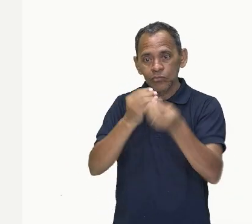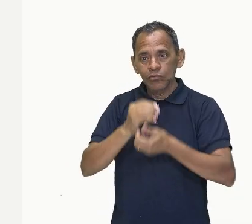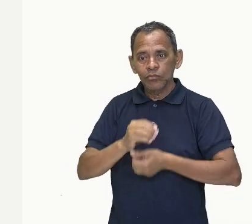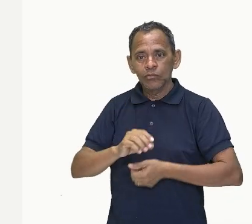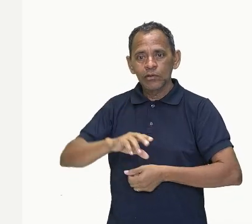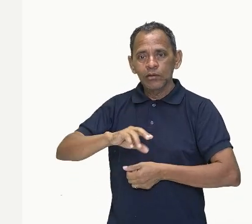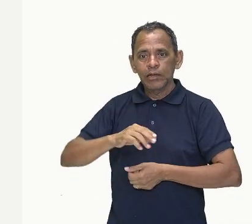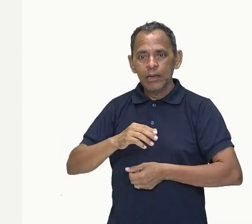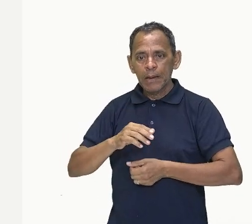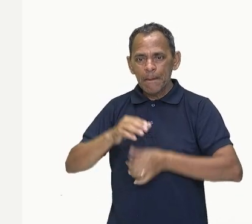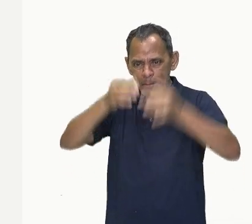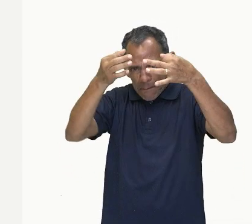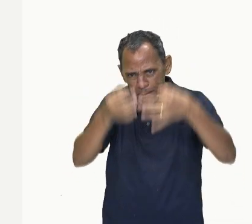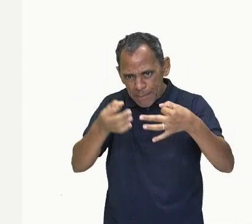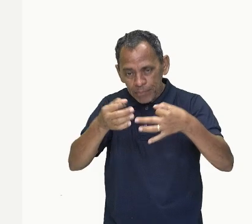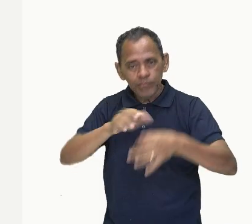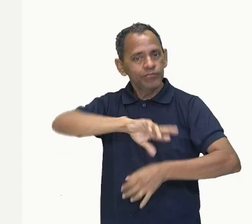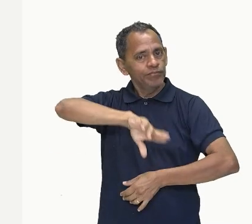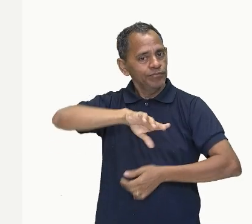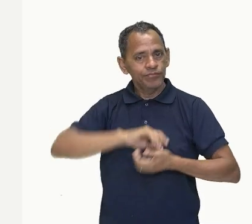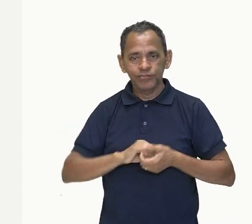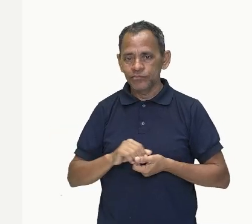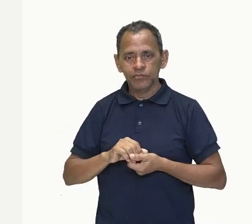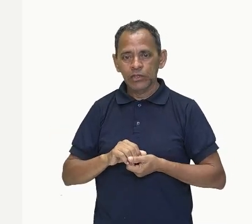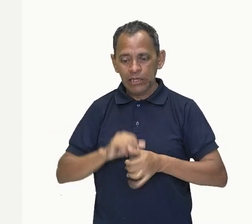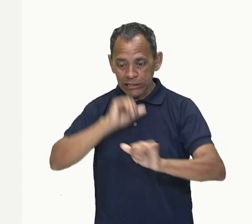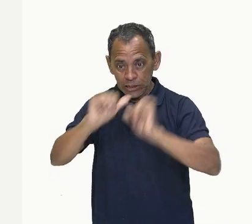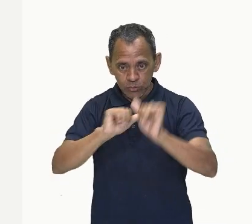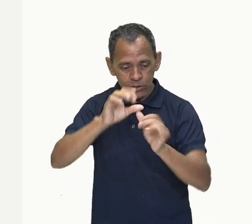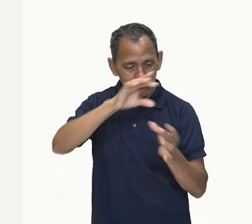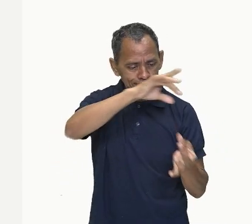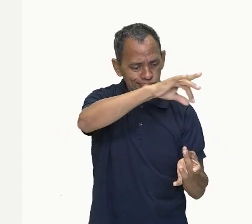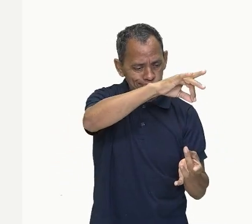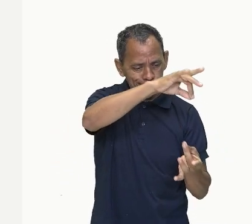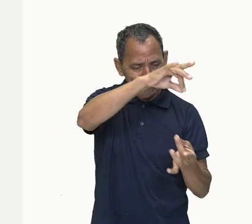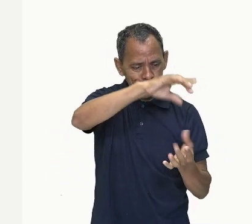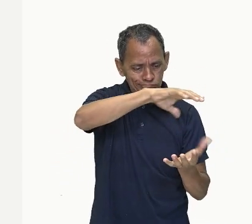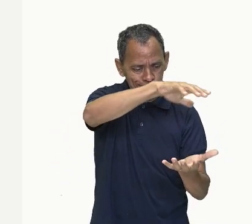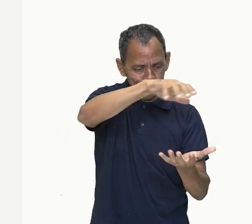perfeitas. Nesse processo de transposição da Terra,